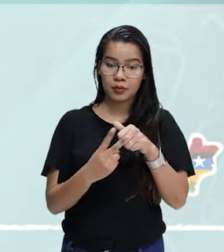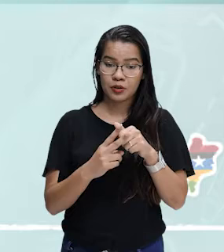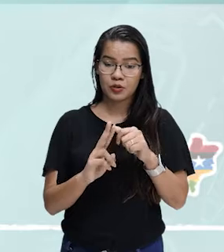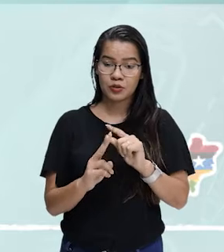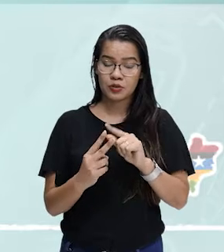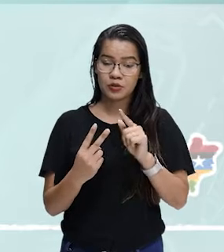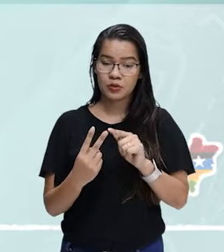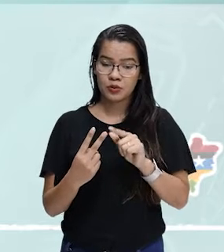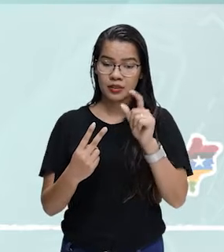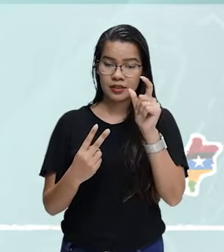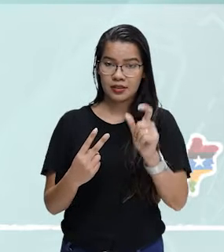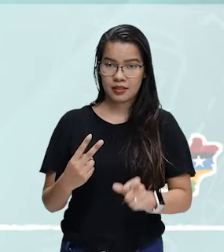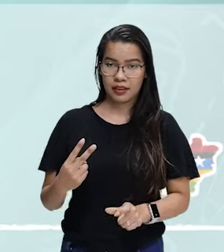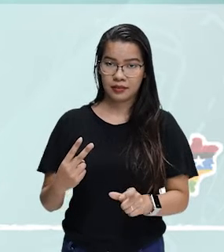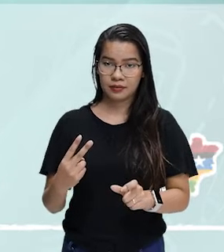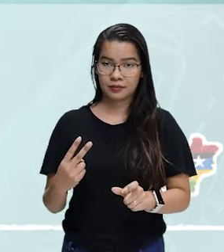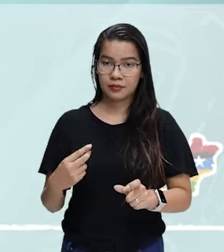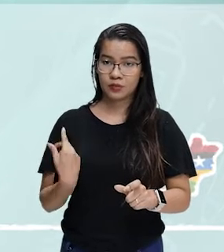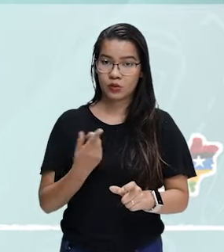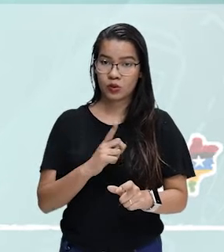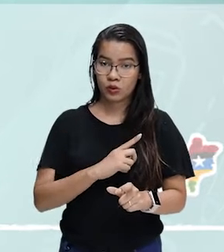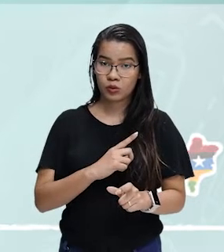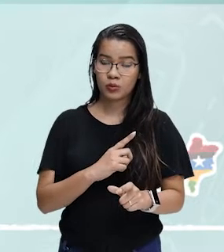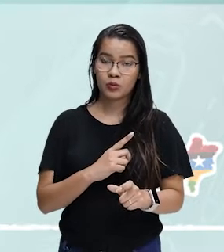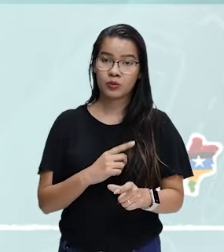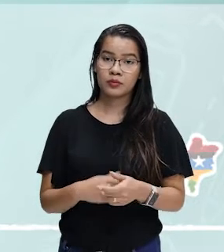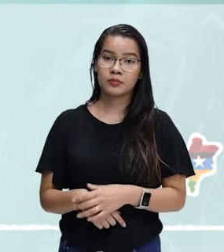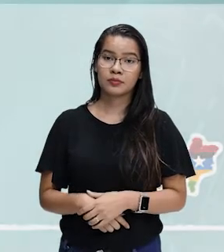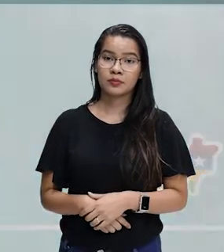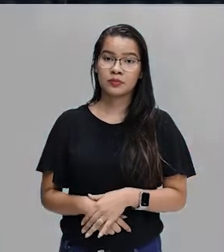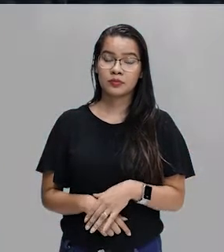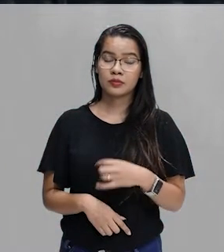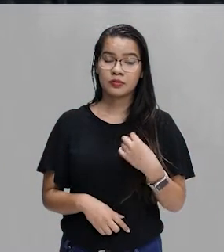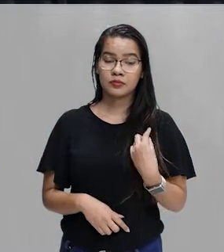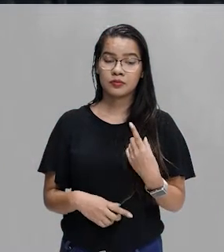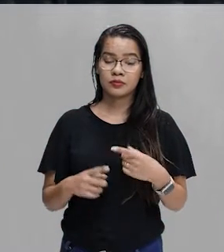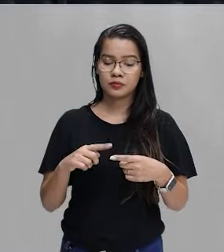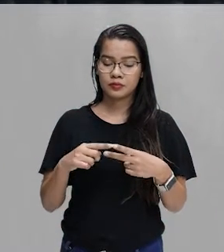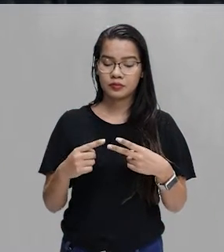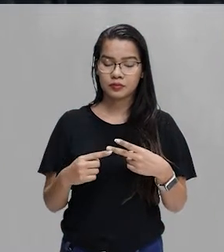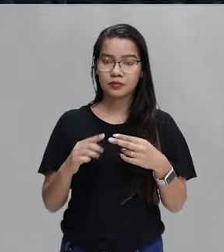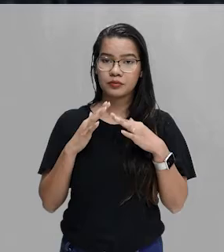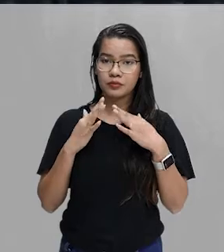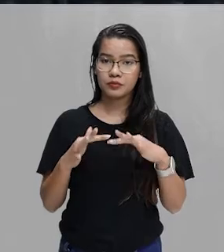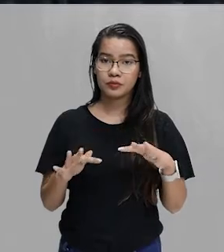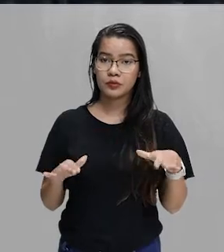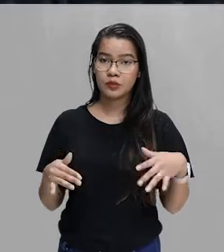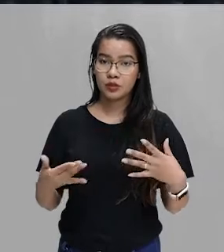verbos, eu tenho duas orações, tá? Qual seria a oração subordinada?